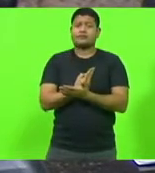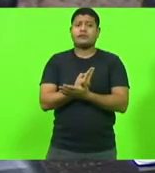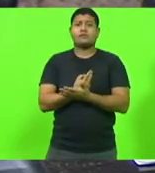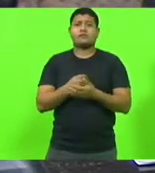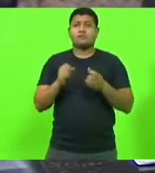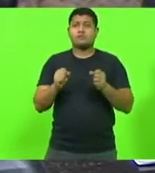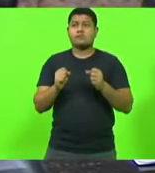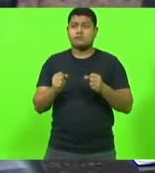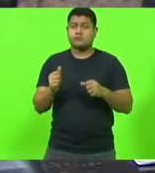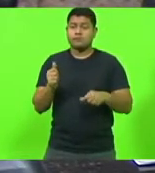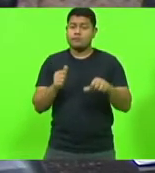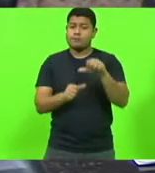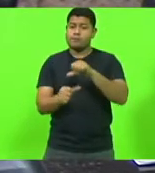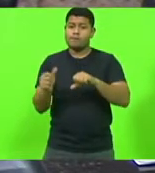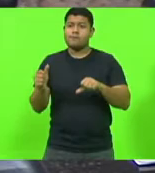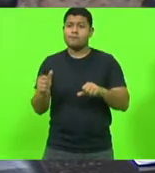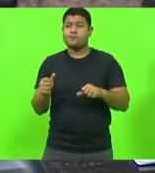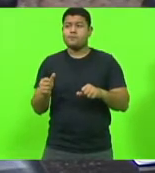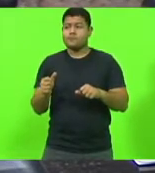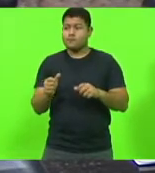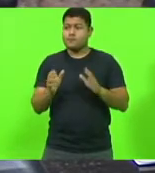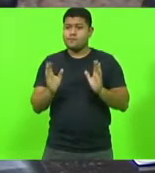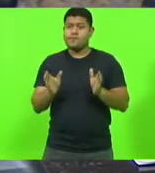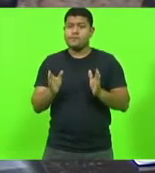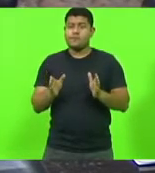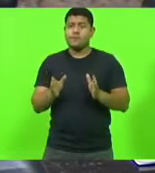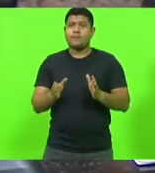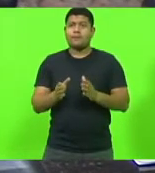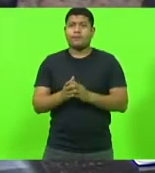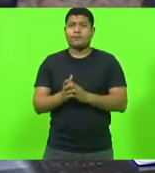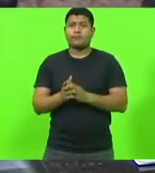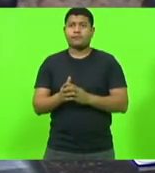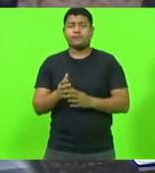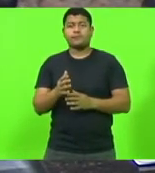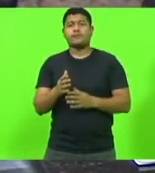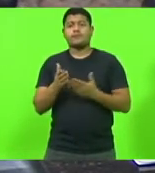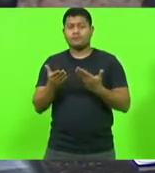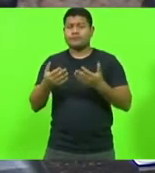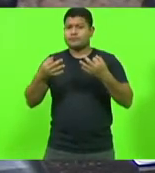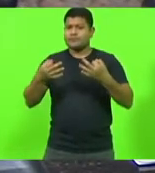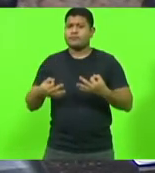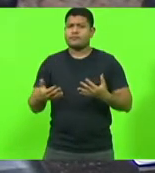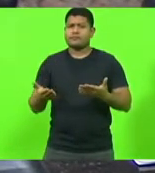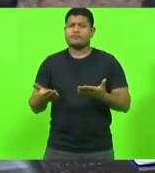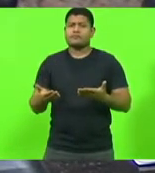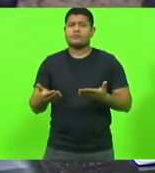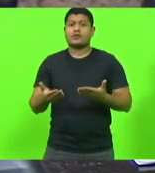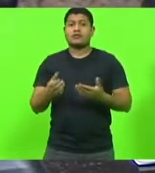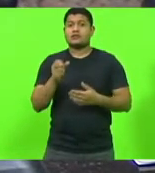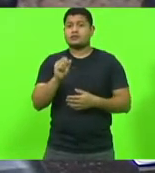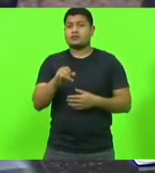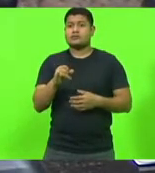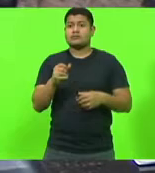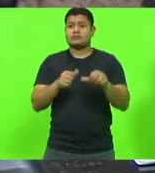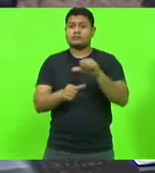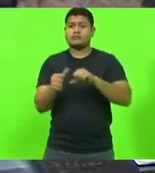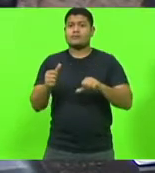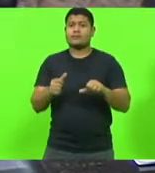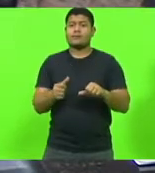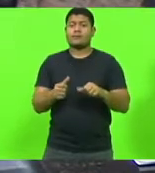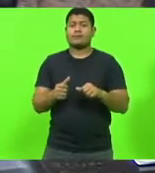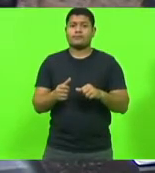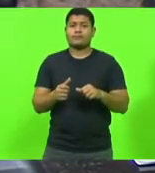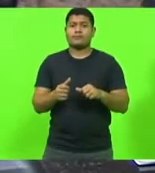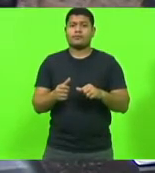mudado. Já ajudaria muito, pelo menos moralizaria um pouco essa questão da cobrança da